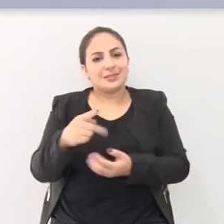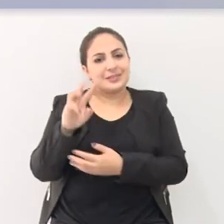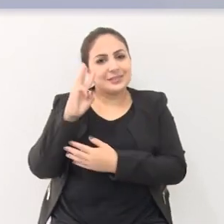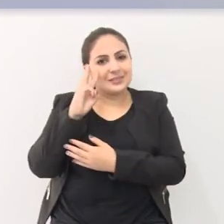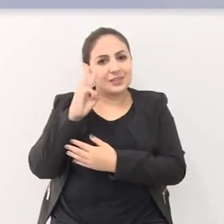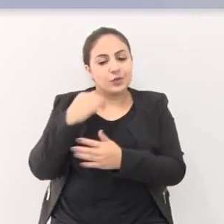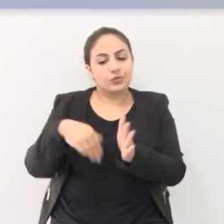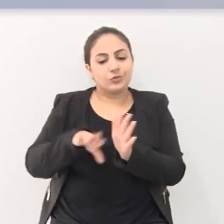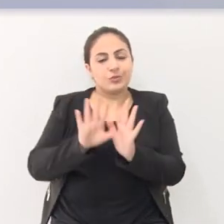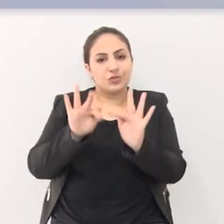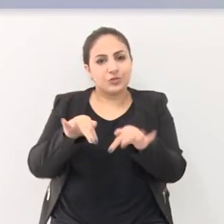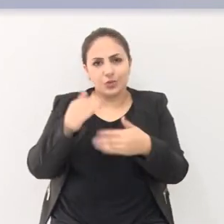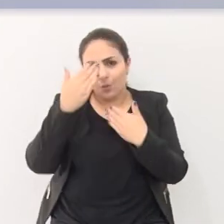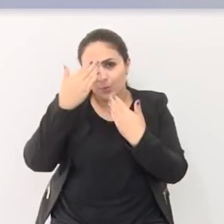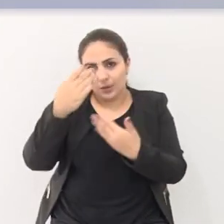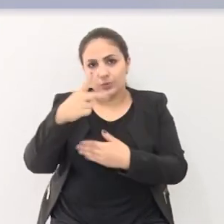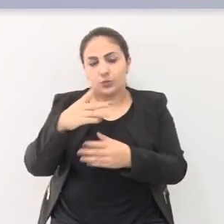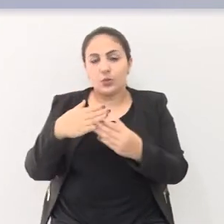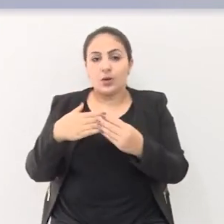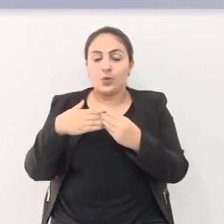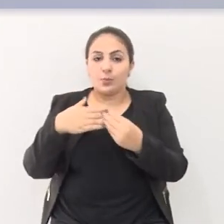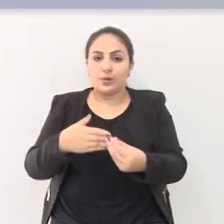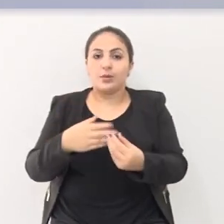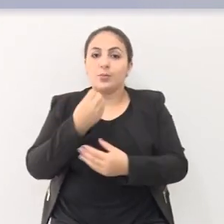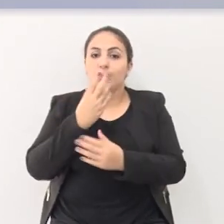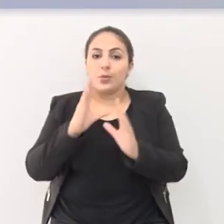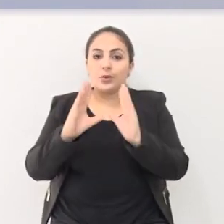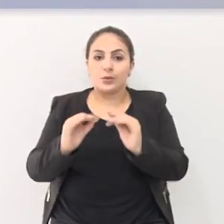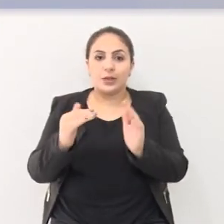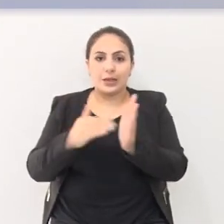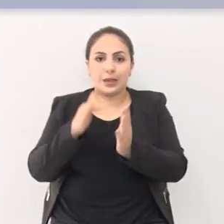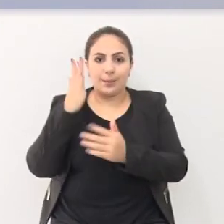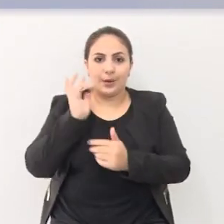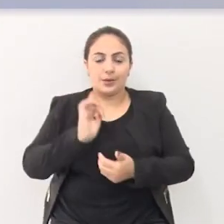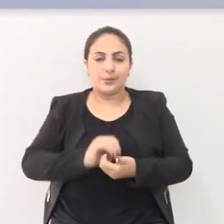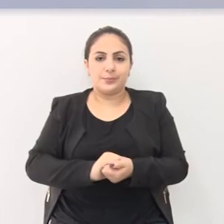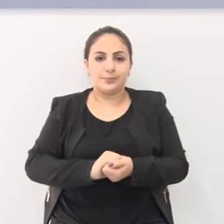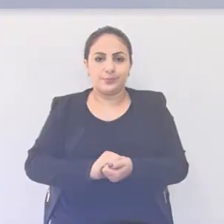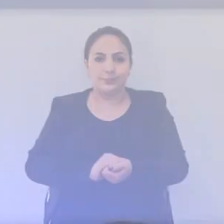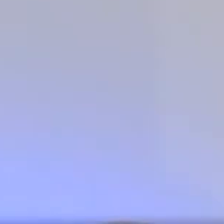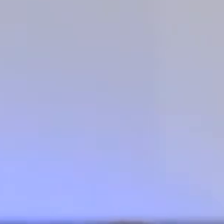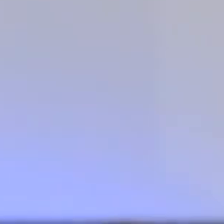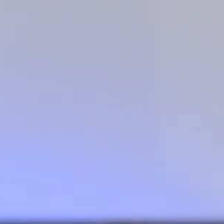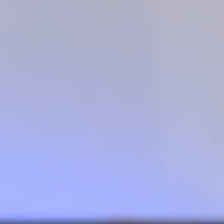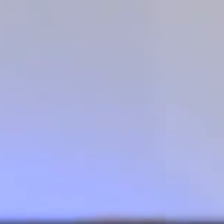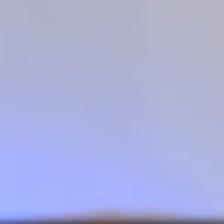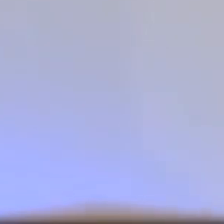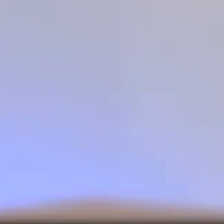terça-feira está chegando ao fim. Obrigada pela sua audiência, uma boa noite e até amanhã.